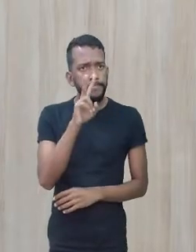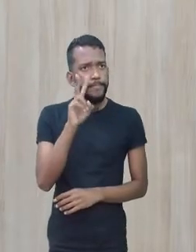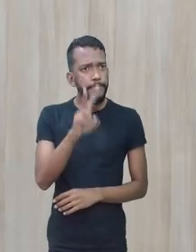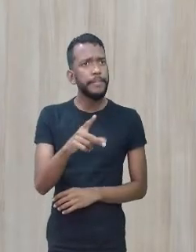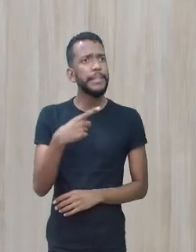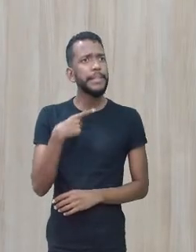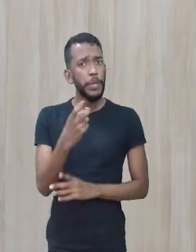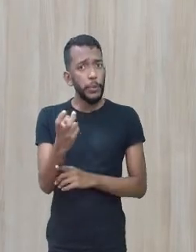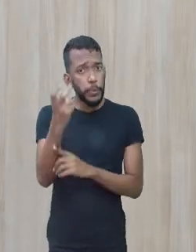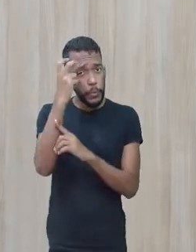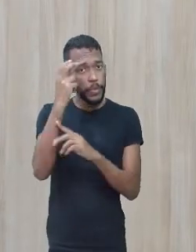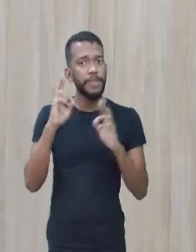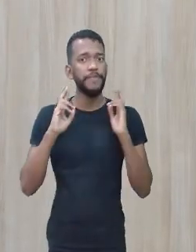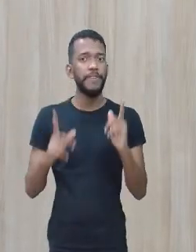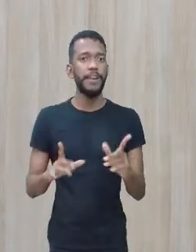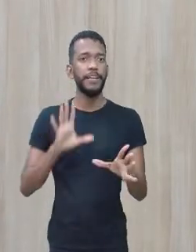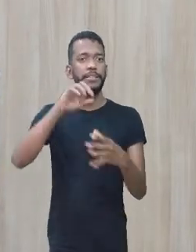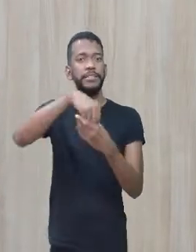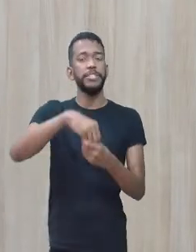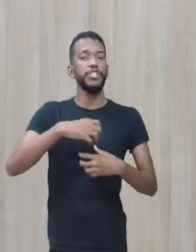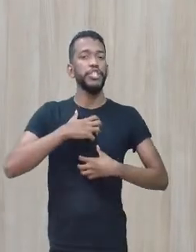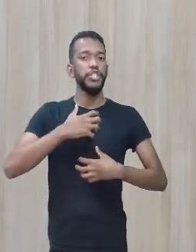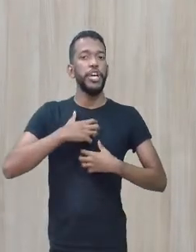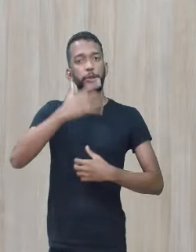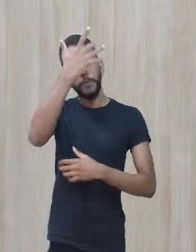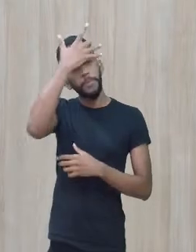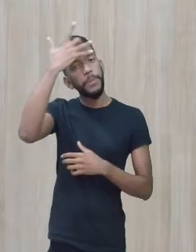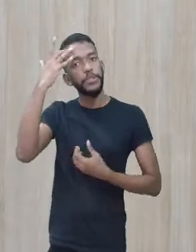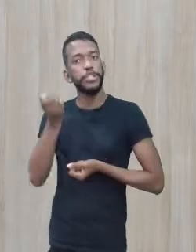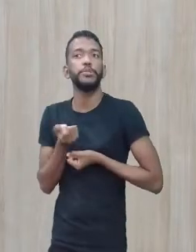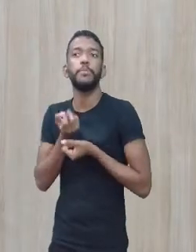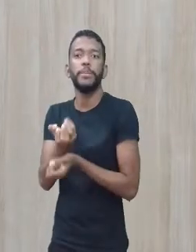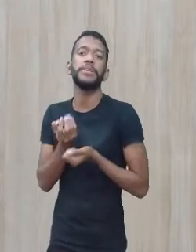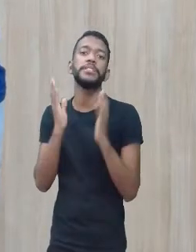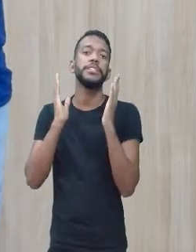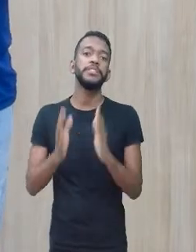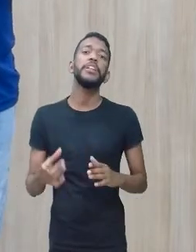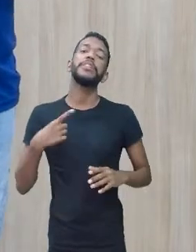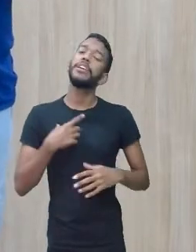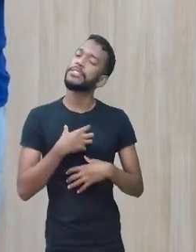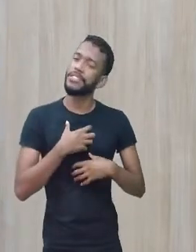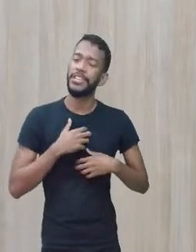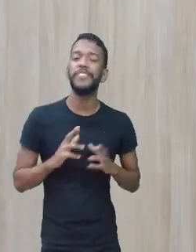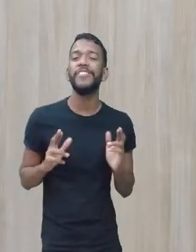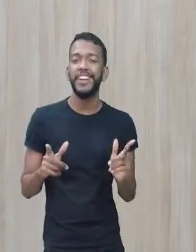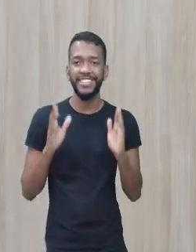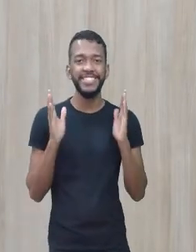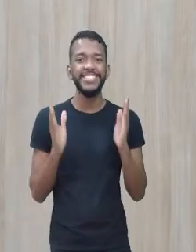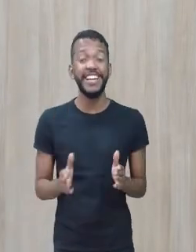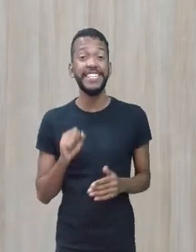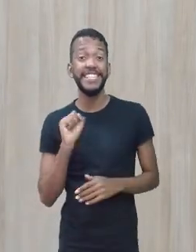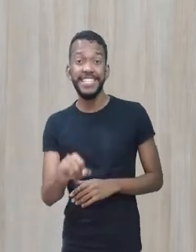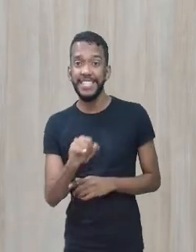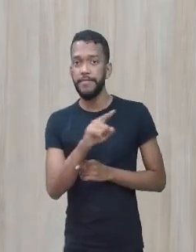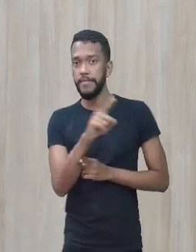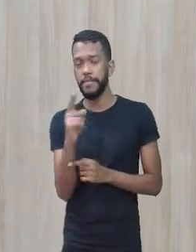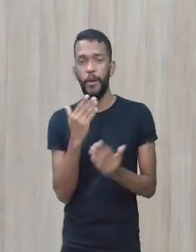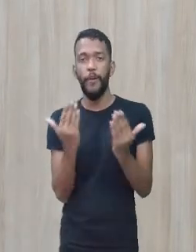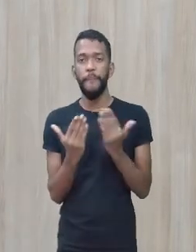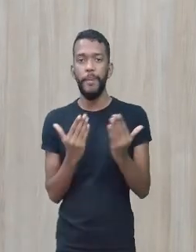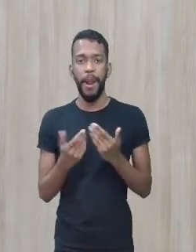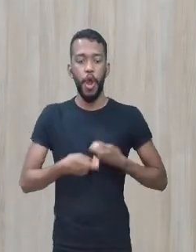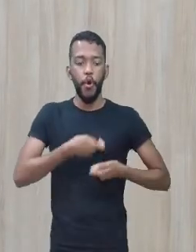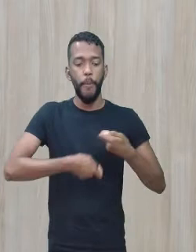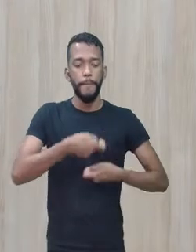uma cultura diferente, uma forma das pessoas se expressarem de forma diferente. Se você comparar, né, o comércio